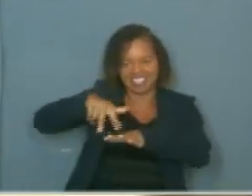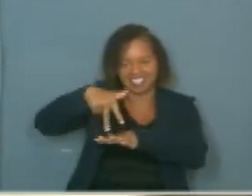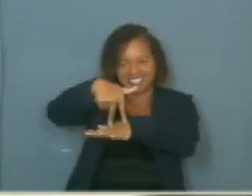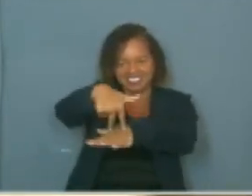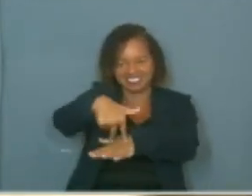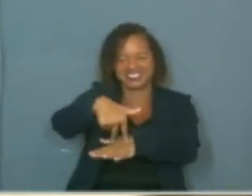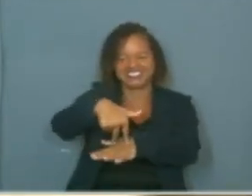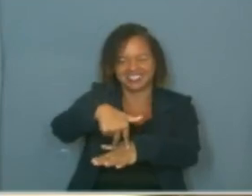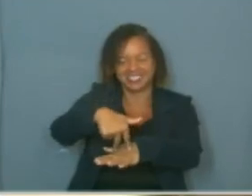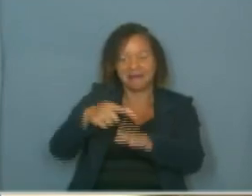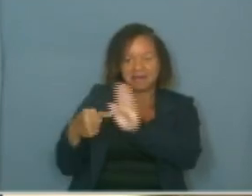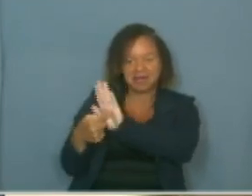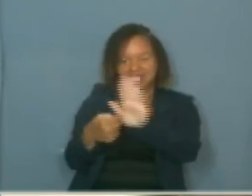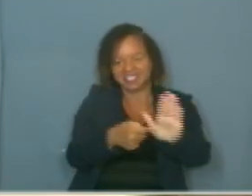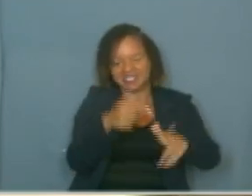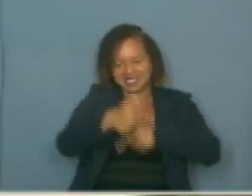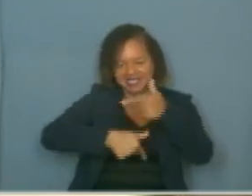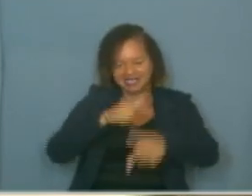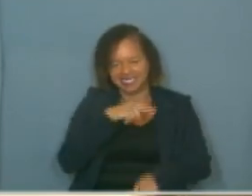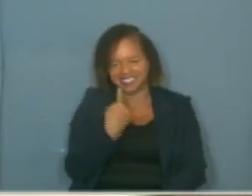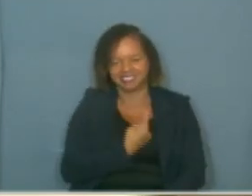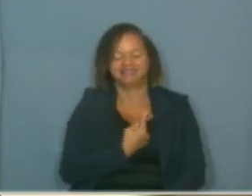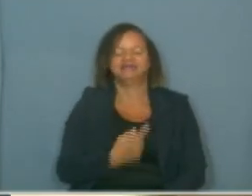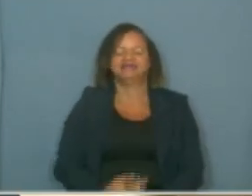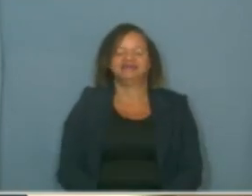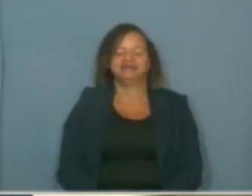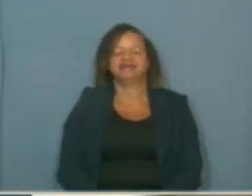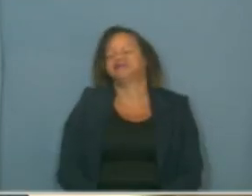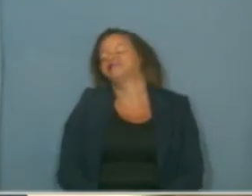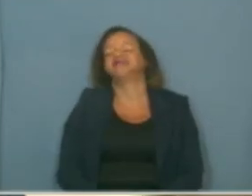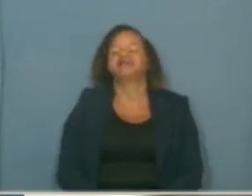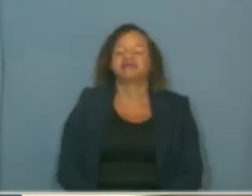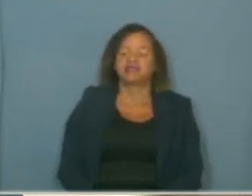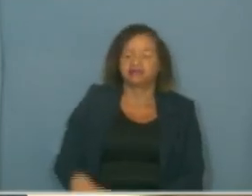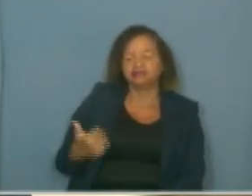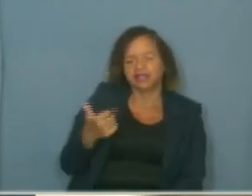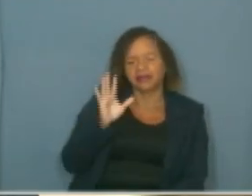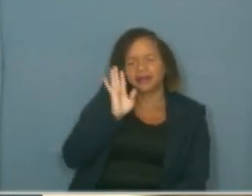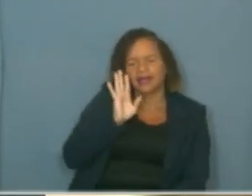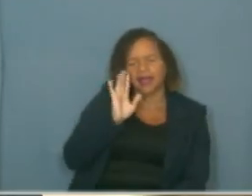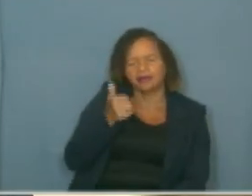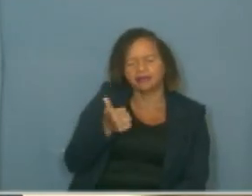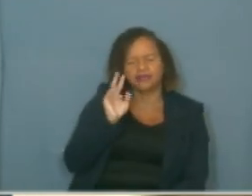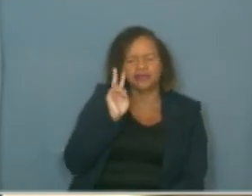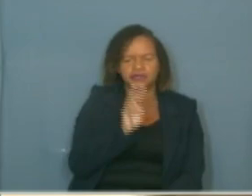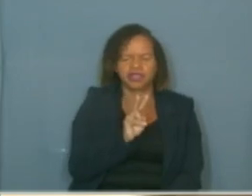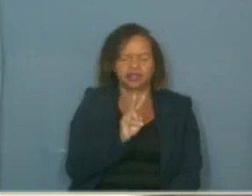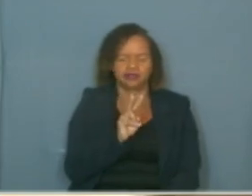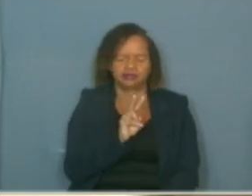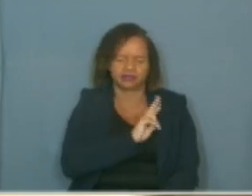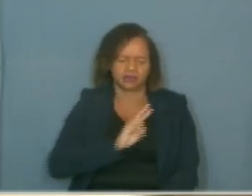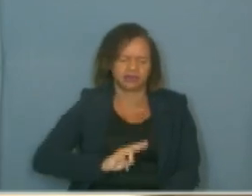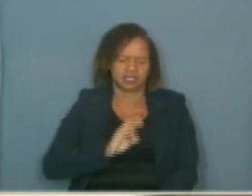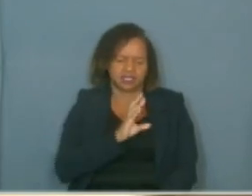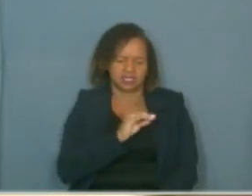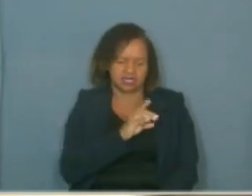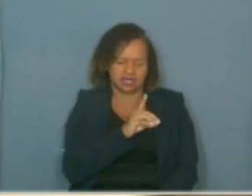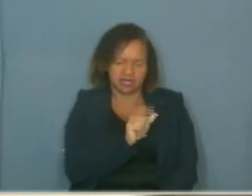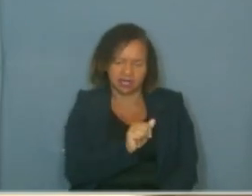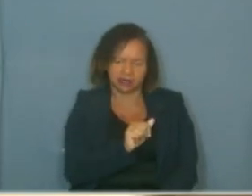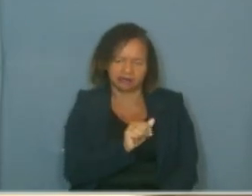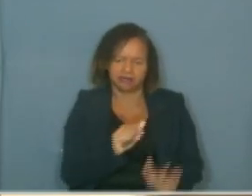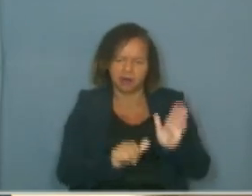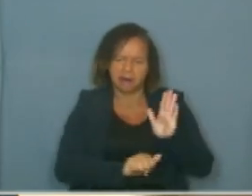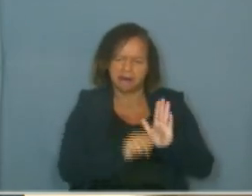Câmara, mostrando o meu trabalho. E aí é muito bacana a gente ver, vereadora Cida, né, primeiro, o